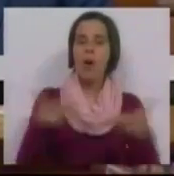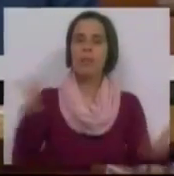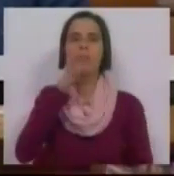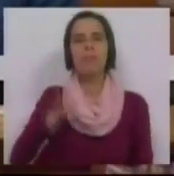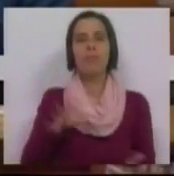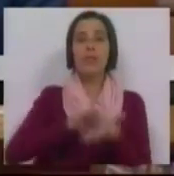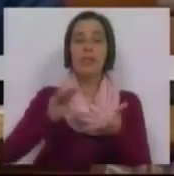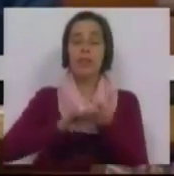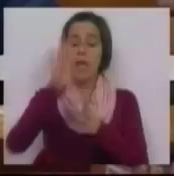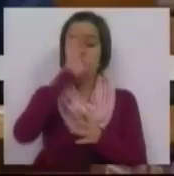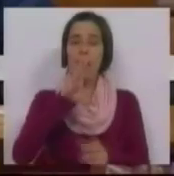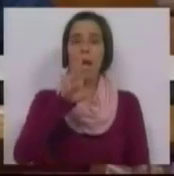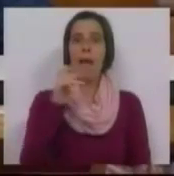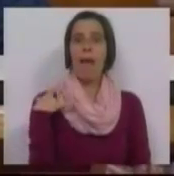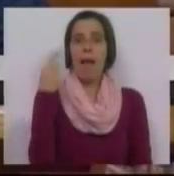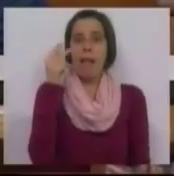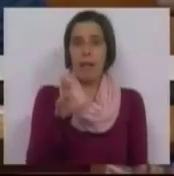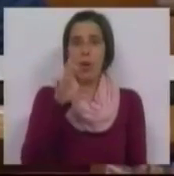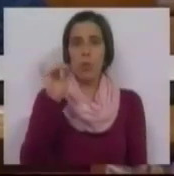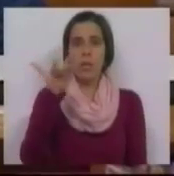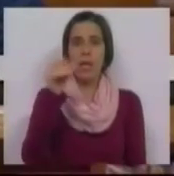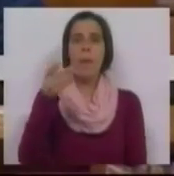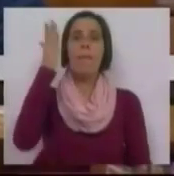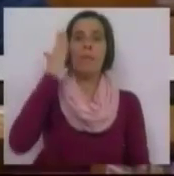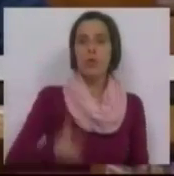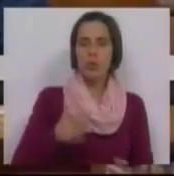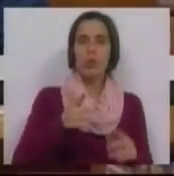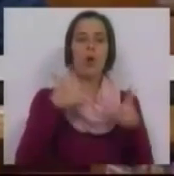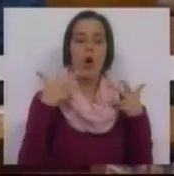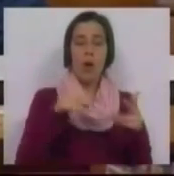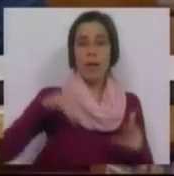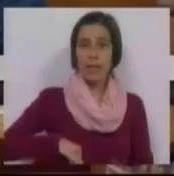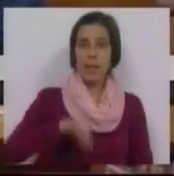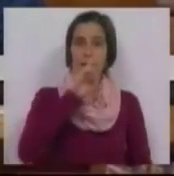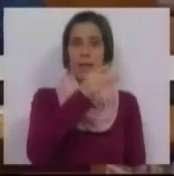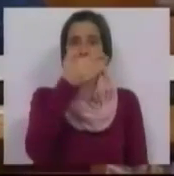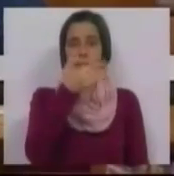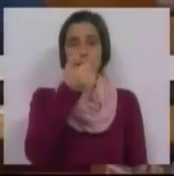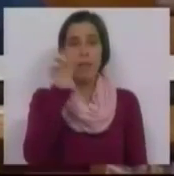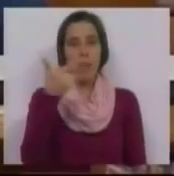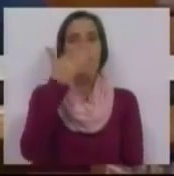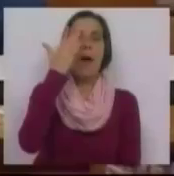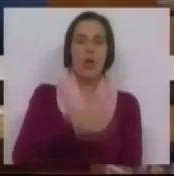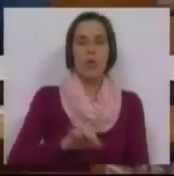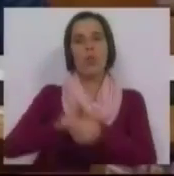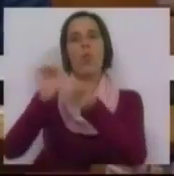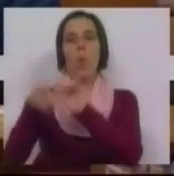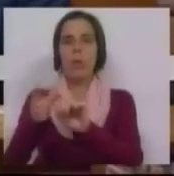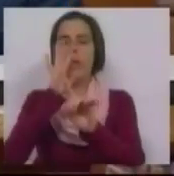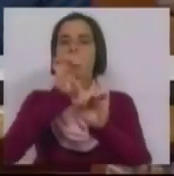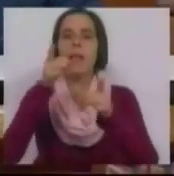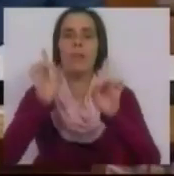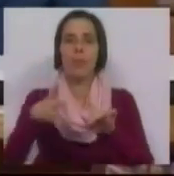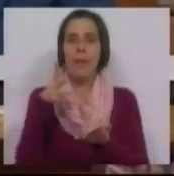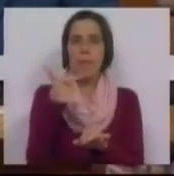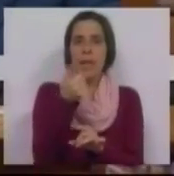o secretário de Estado, Hélder Rosalino, que é mais justo cortar nos salários de 675 euros do que o fazer a